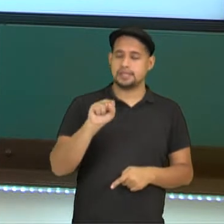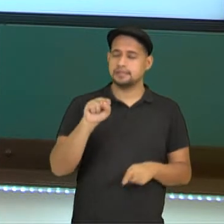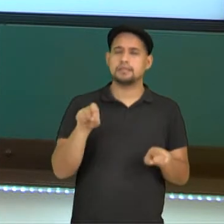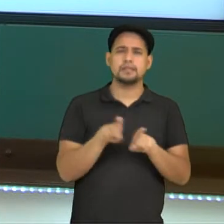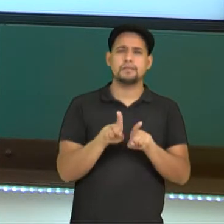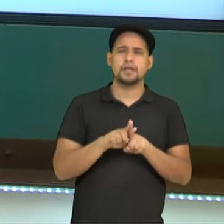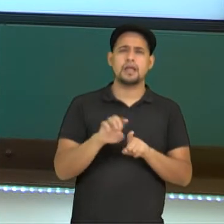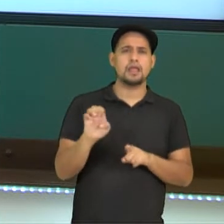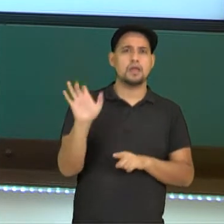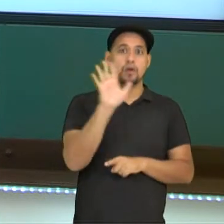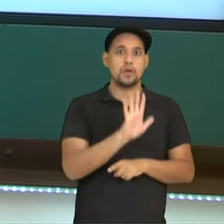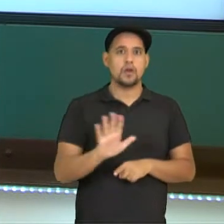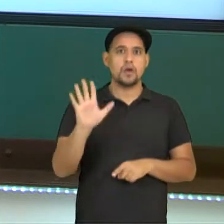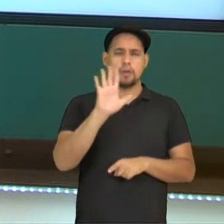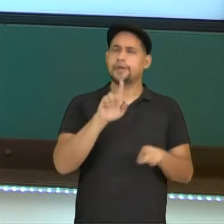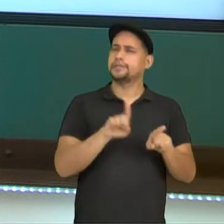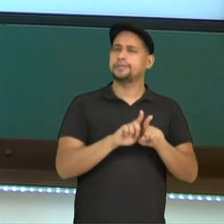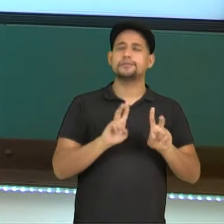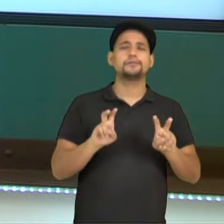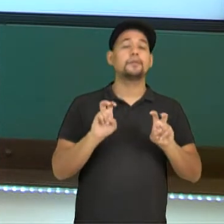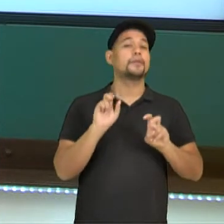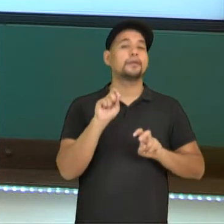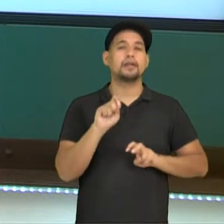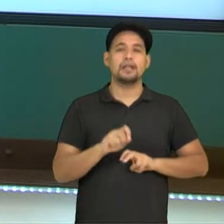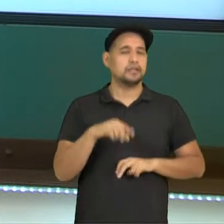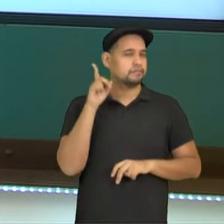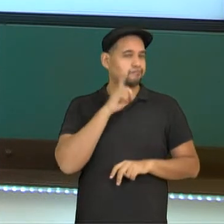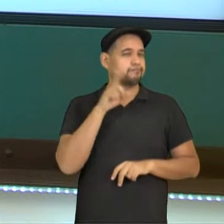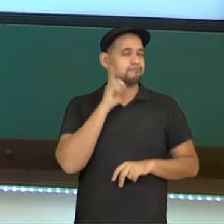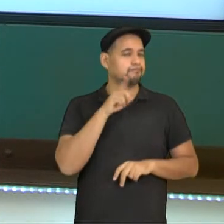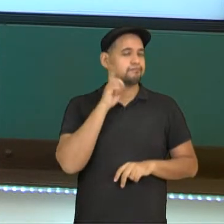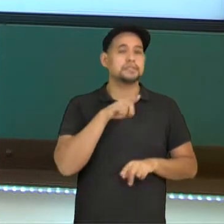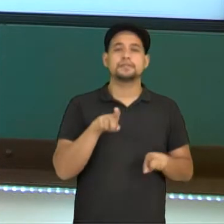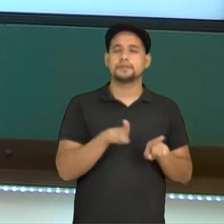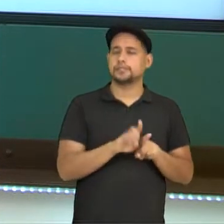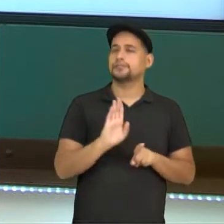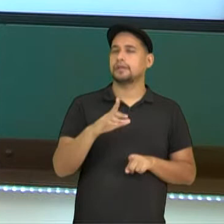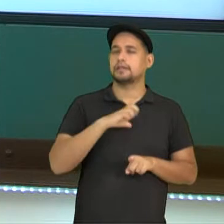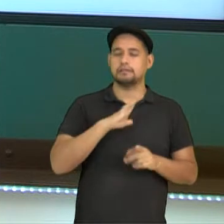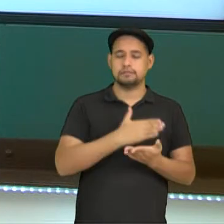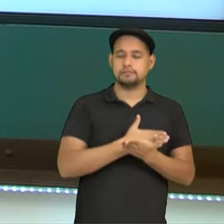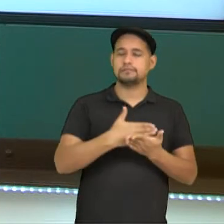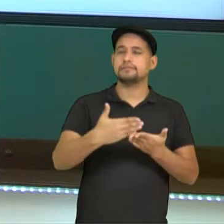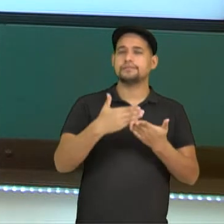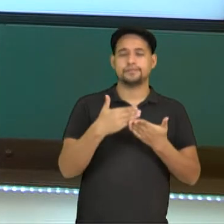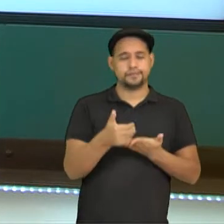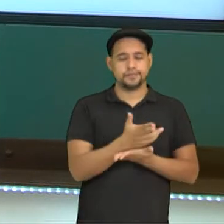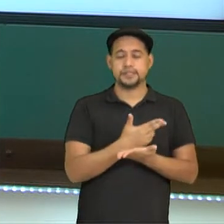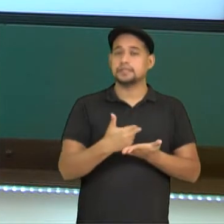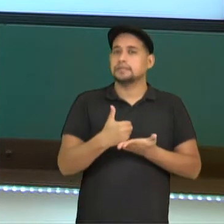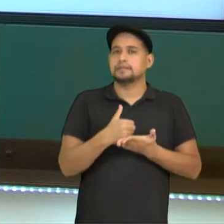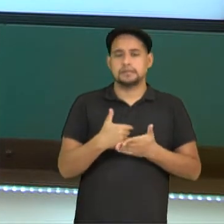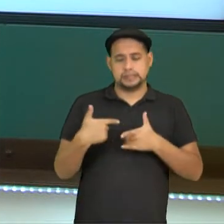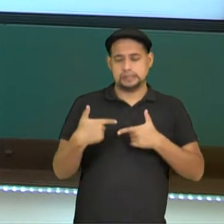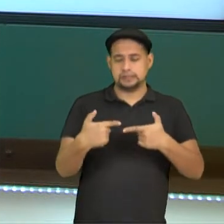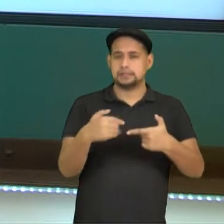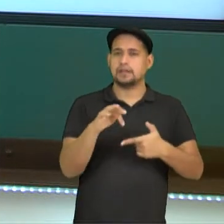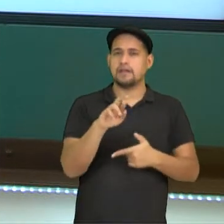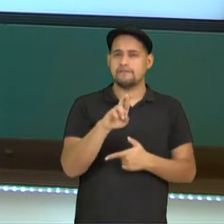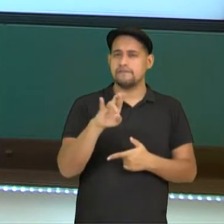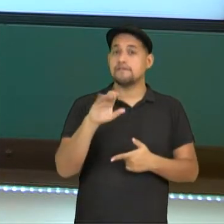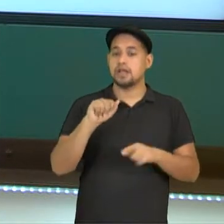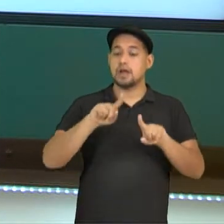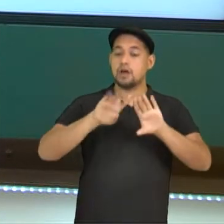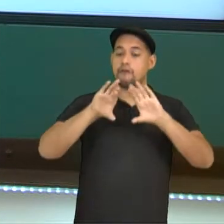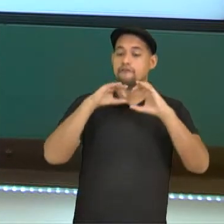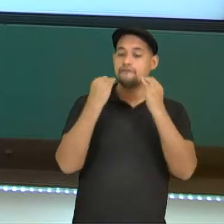a Europa Ocidental sob influência dos Estados Unidos. Você já tem aí um início de desenho da Guerra Fria. A conferência